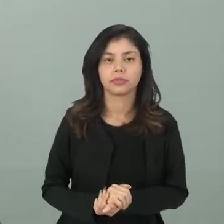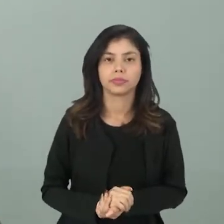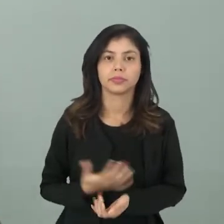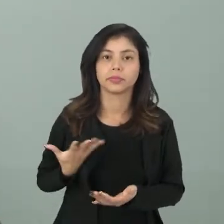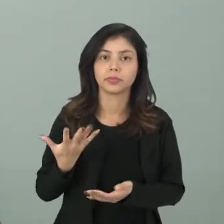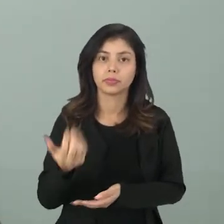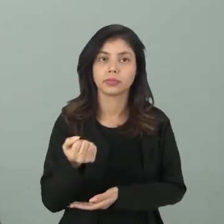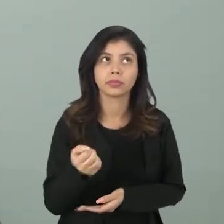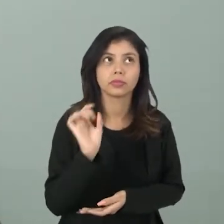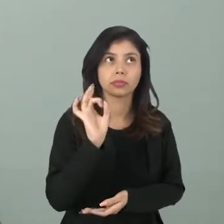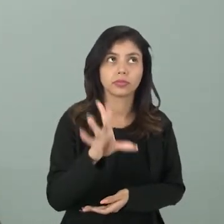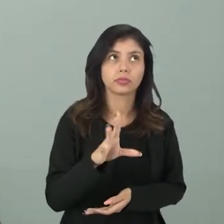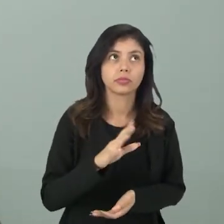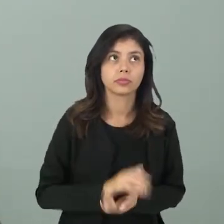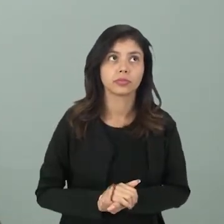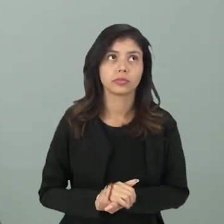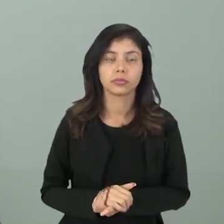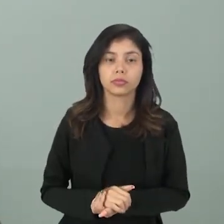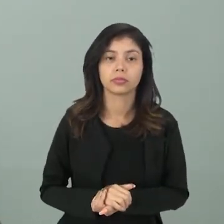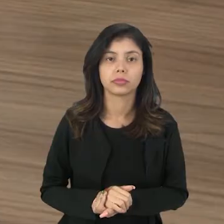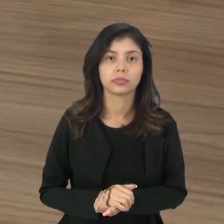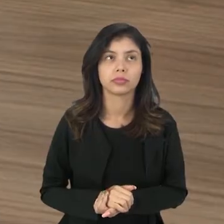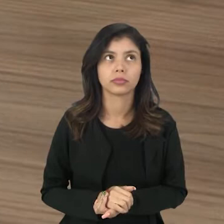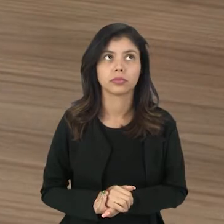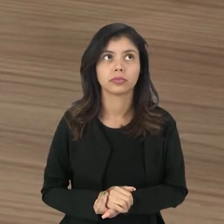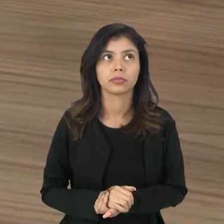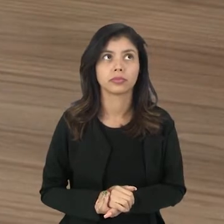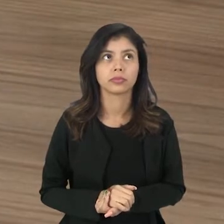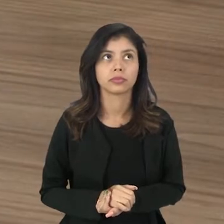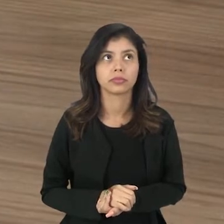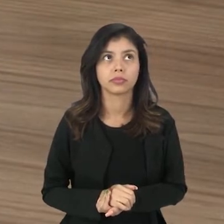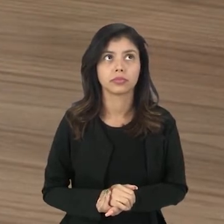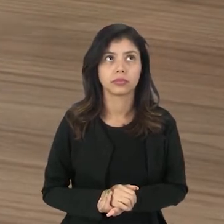ela recebeu apenas 1,